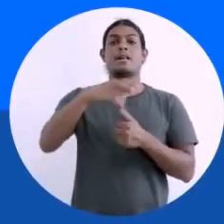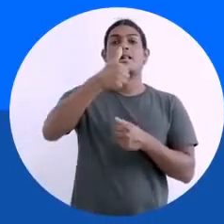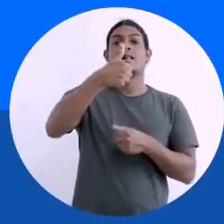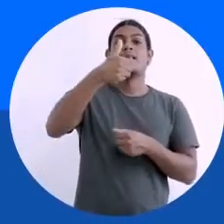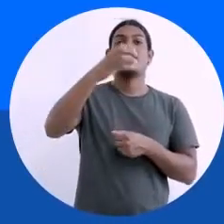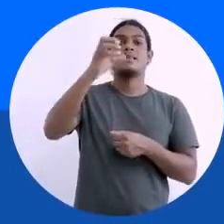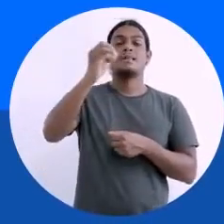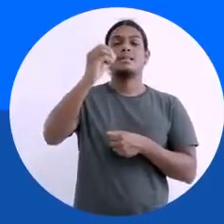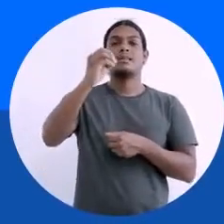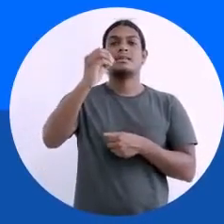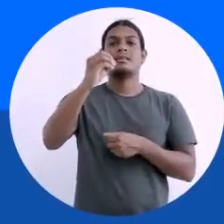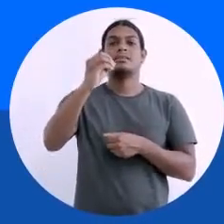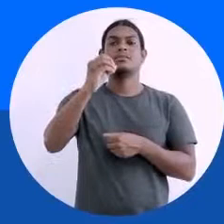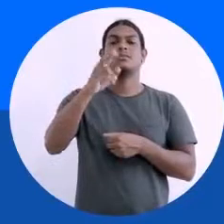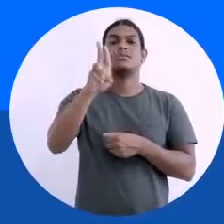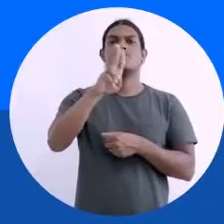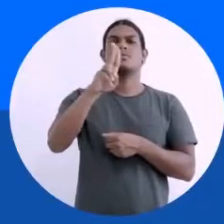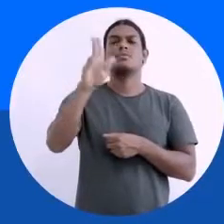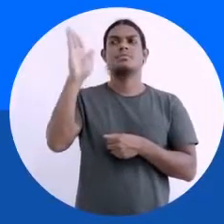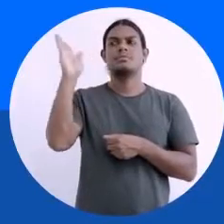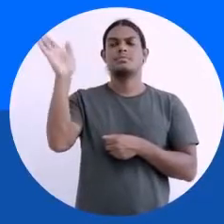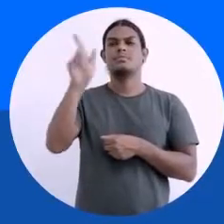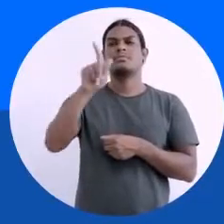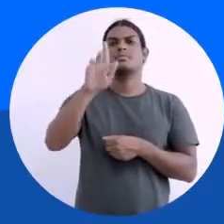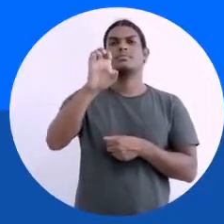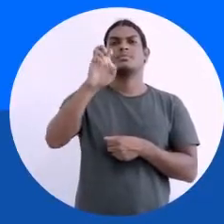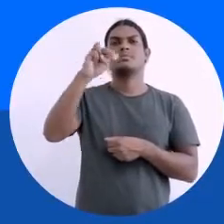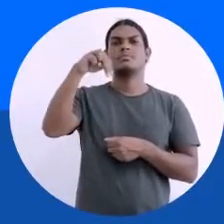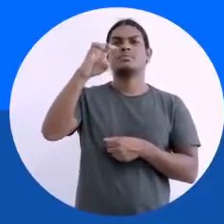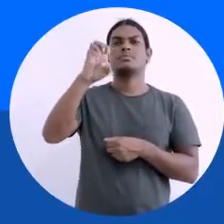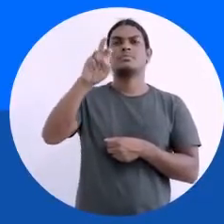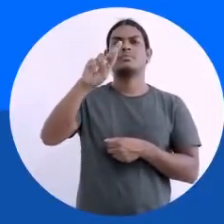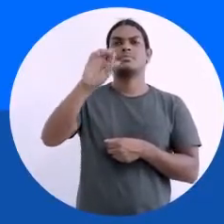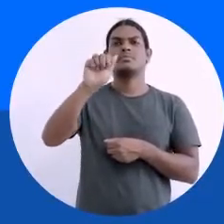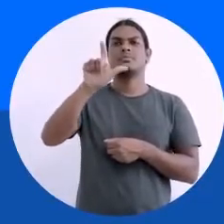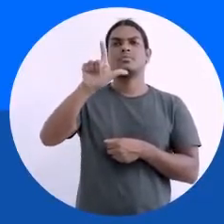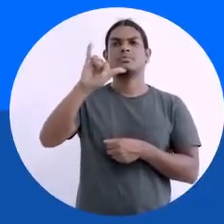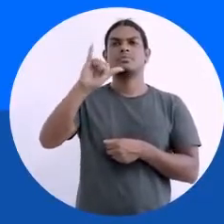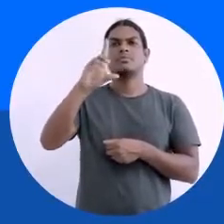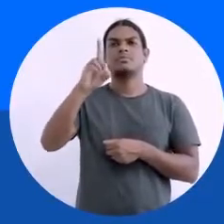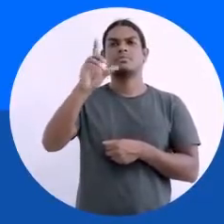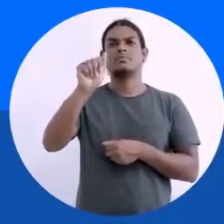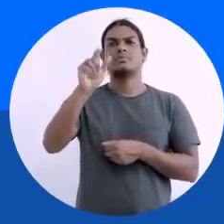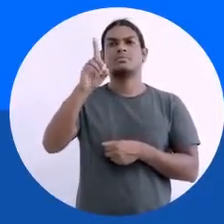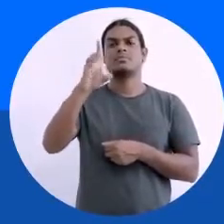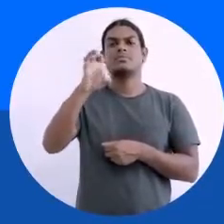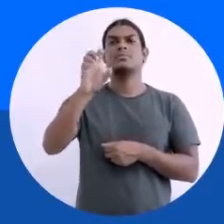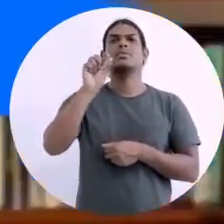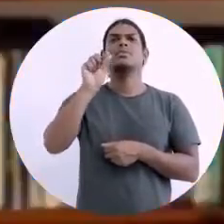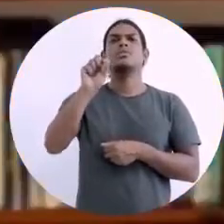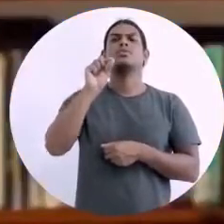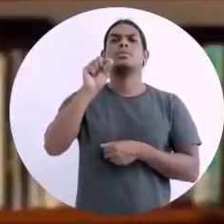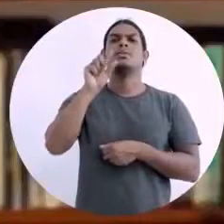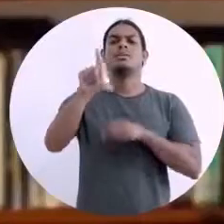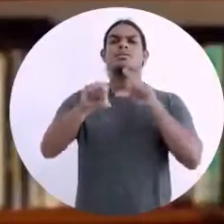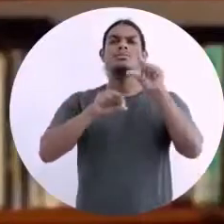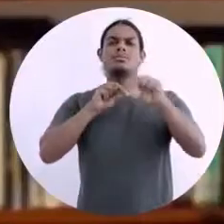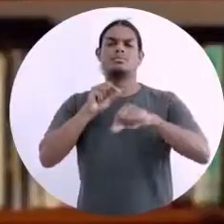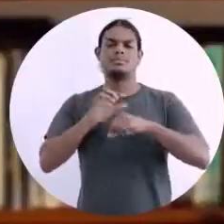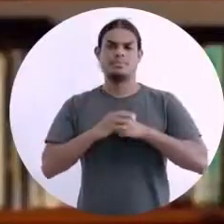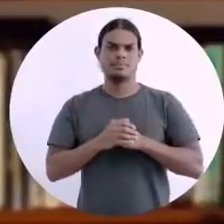ele chamou de generalidades, que é a classe 000. O que ele colocaria aqui nessa